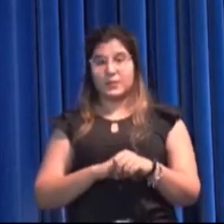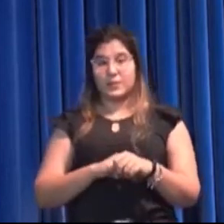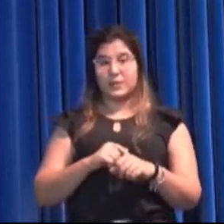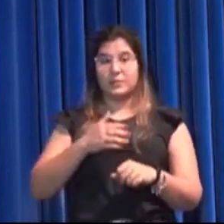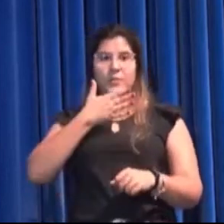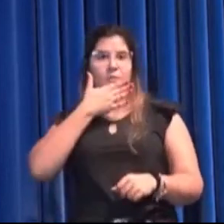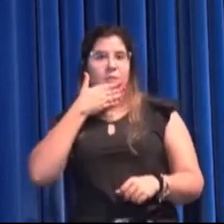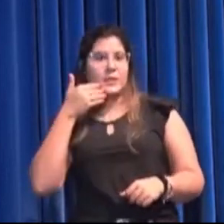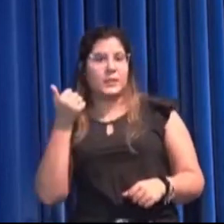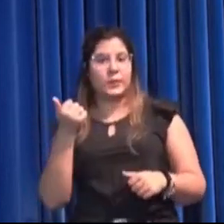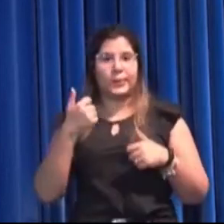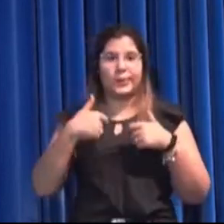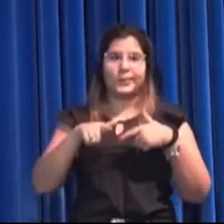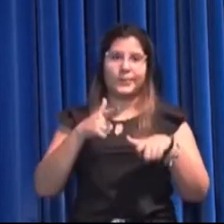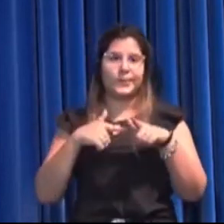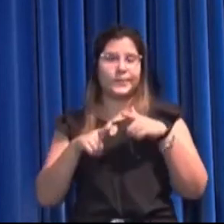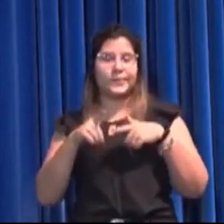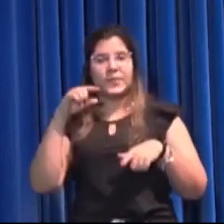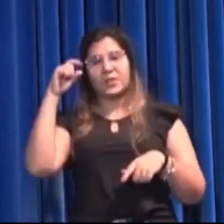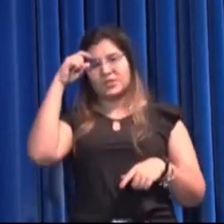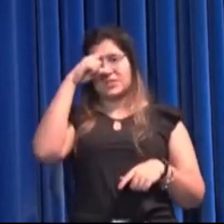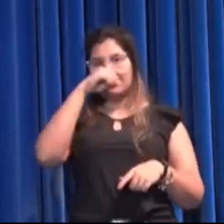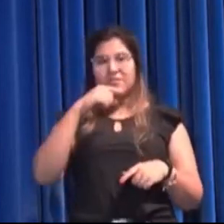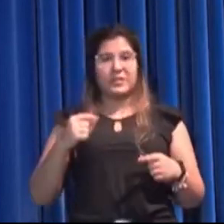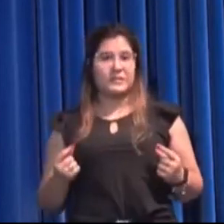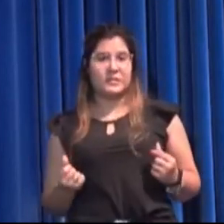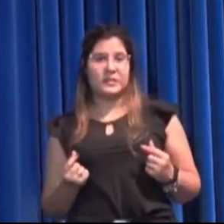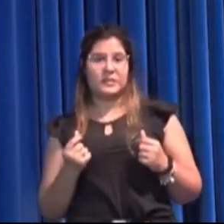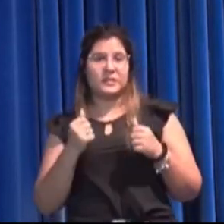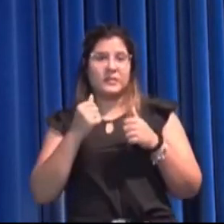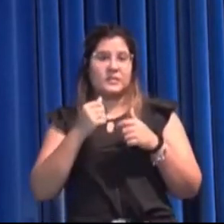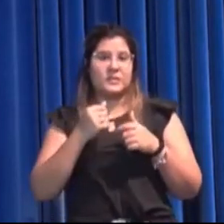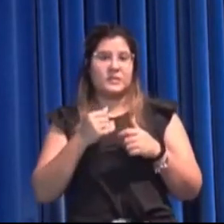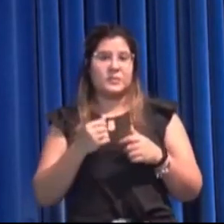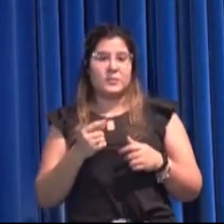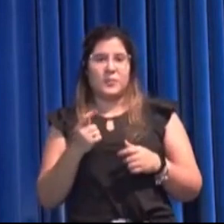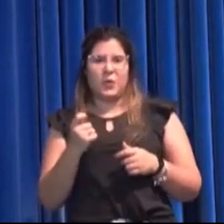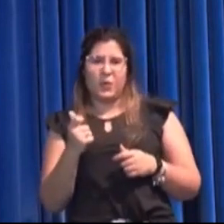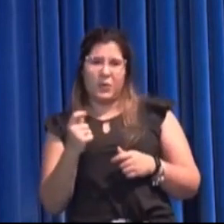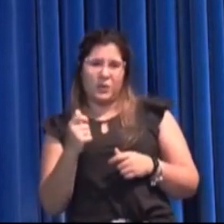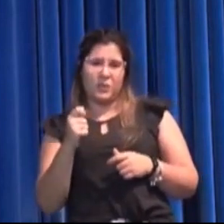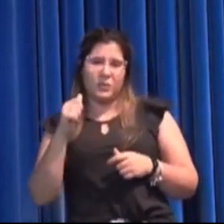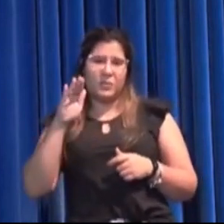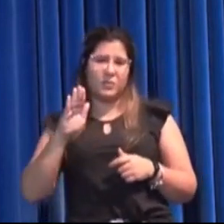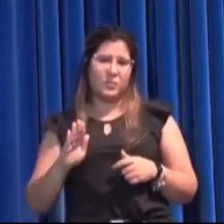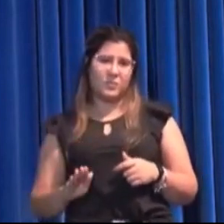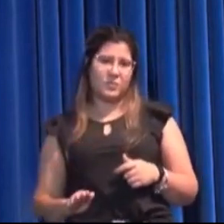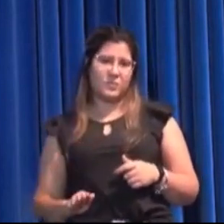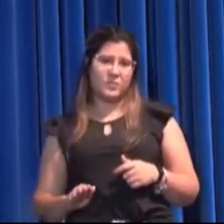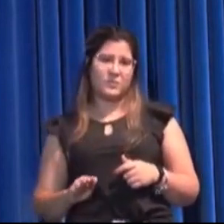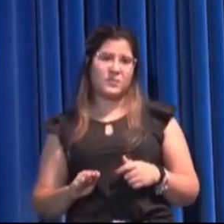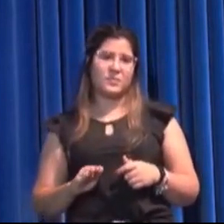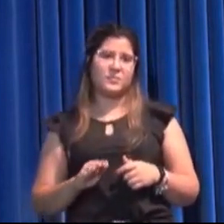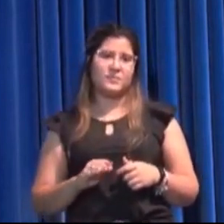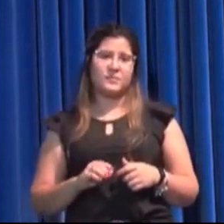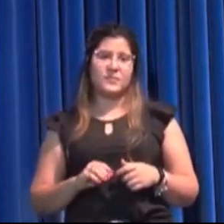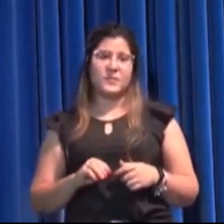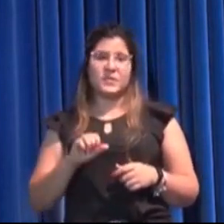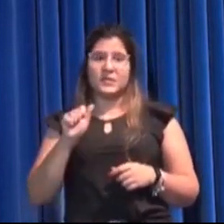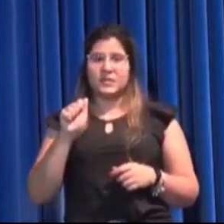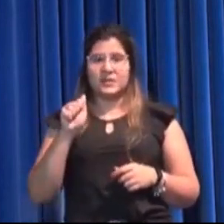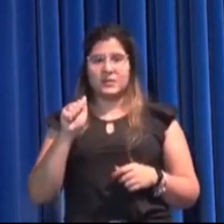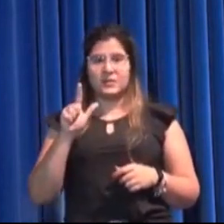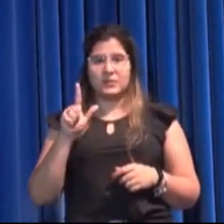está difícil, o meu dinheiro que está acabando? Salomão não pediu nada disso. Mas